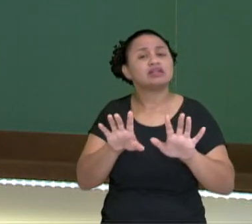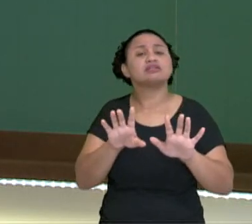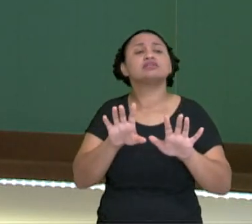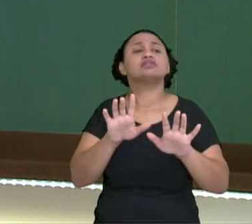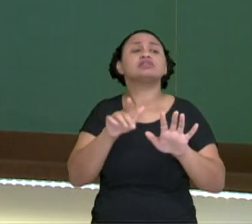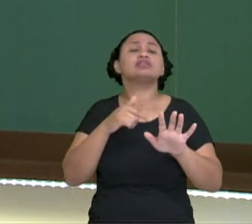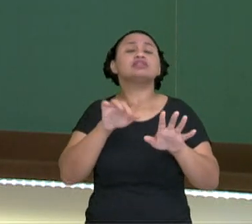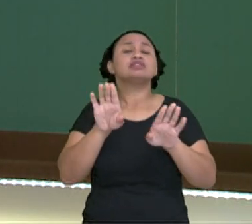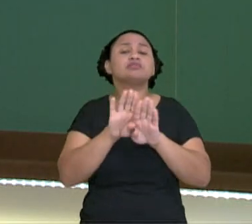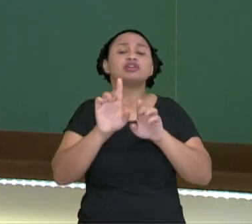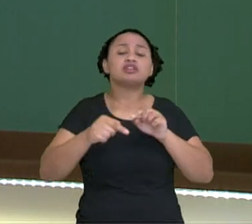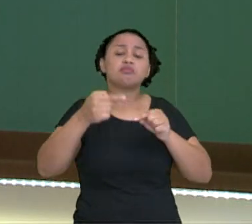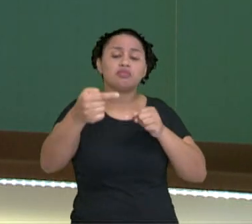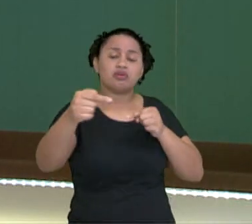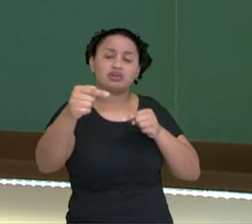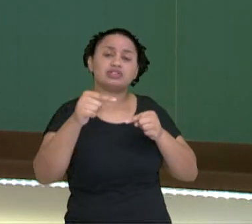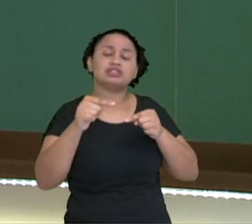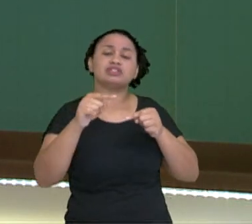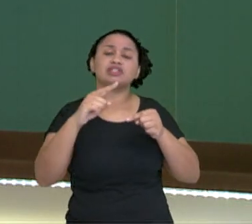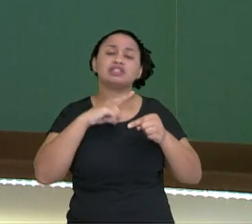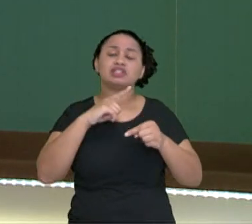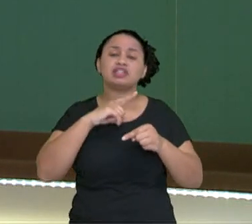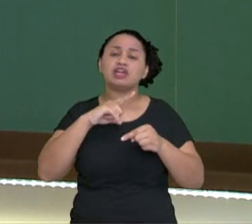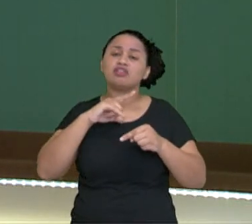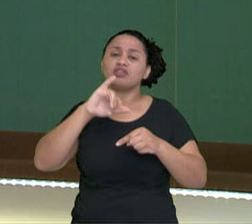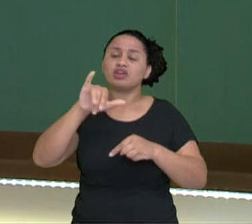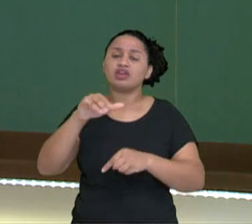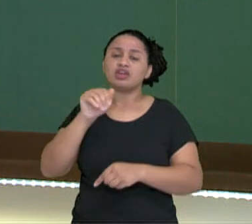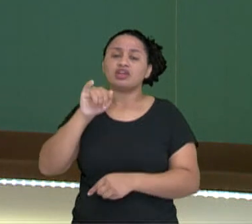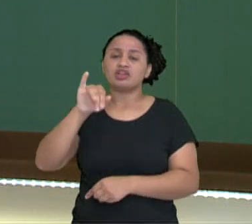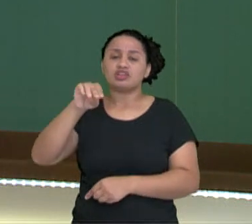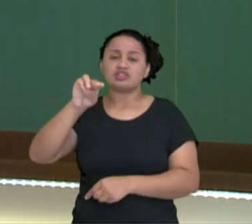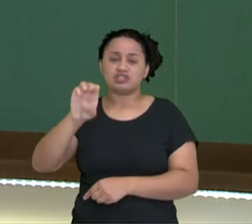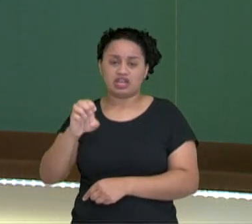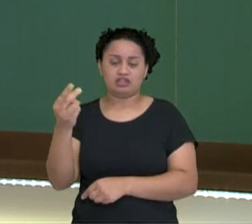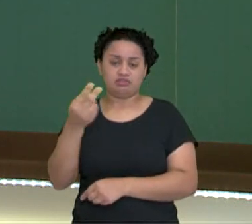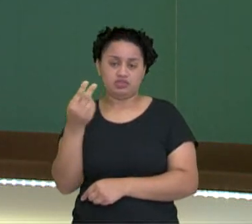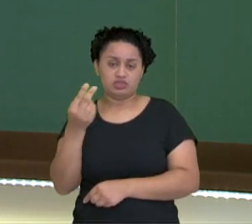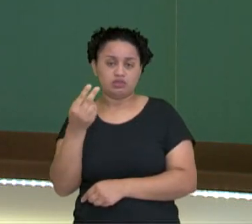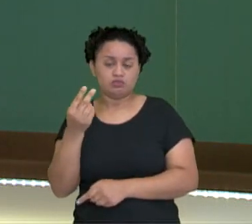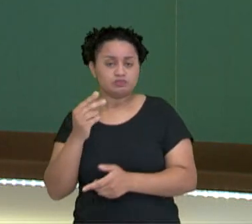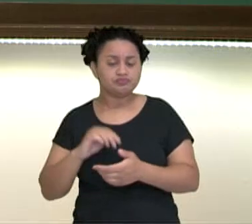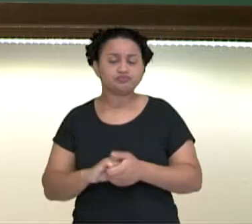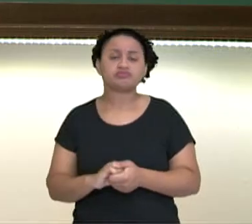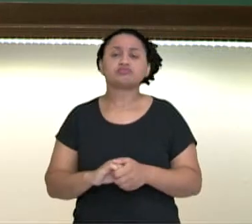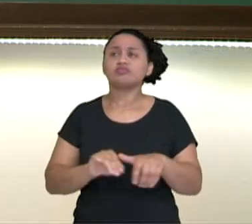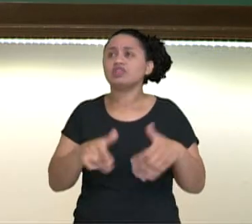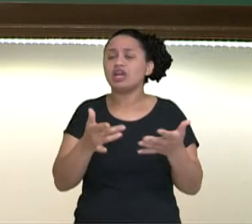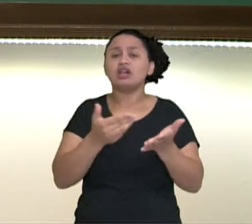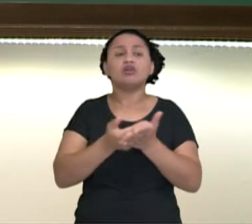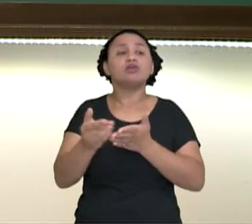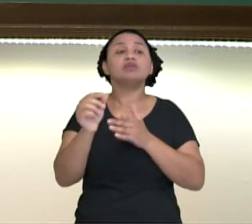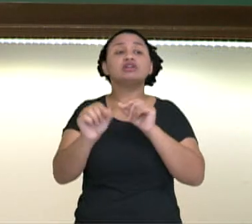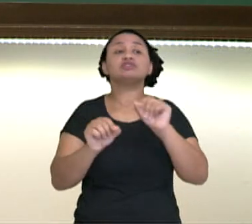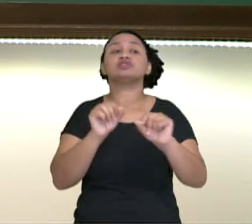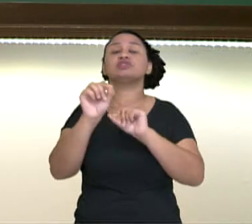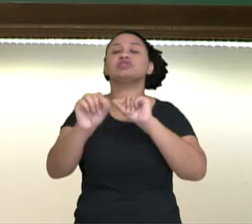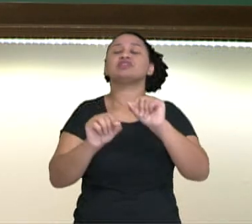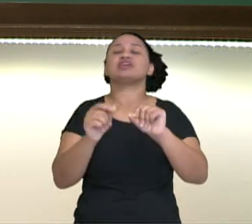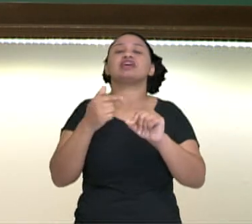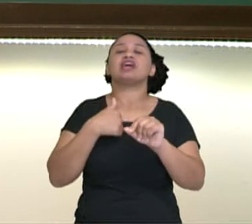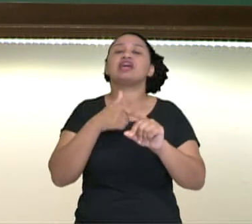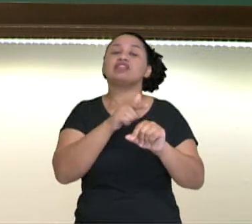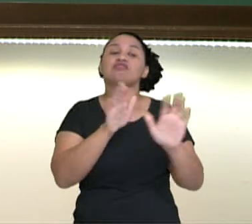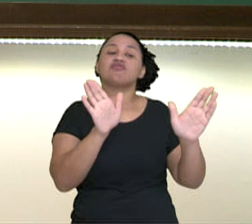disso, após o reinado de Carlos II, nós vamos ver no reinado de Jaime II, né, a ideia até, inclusive,